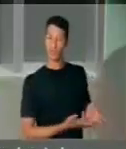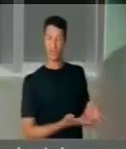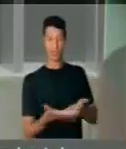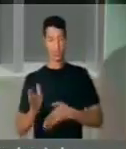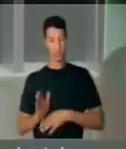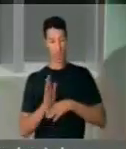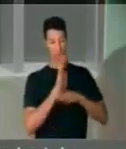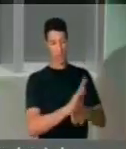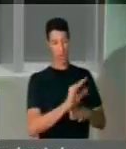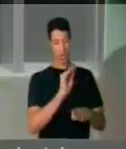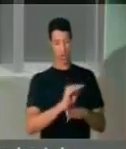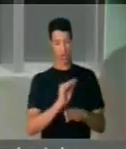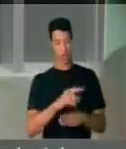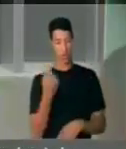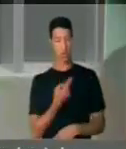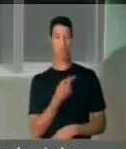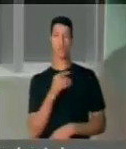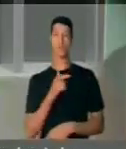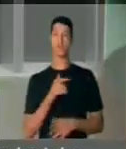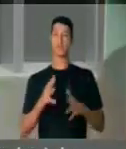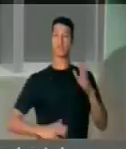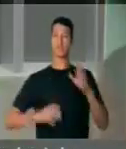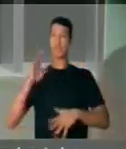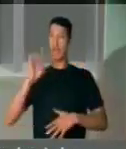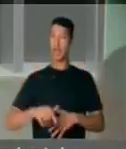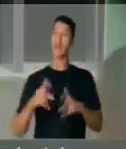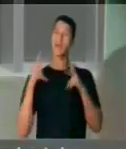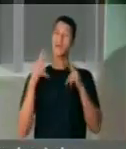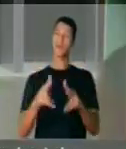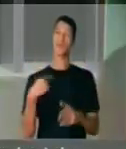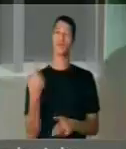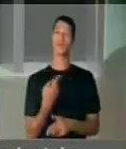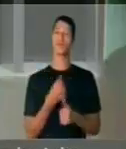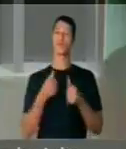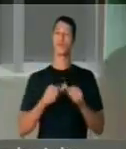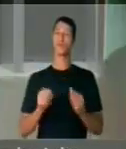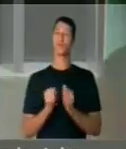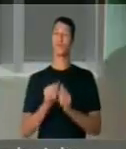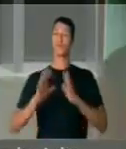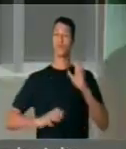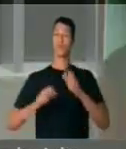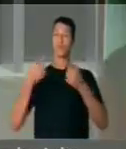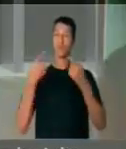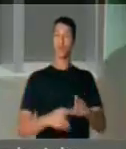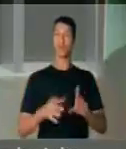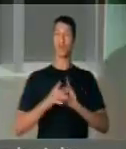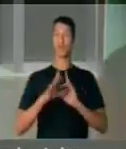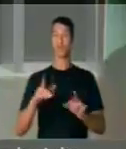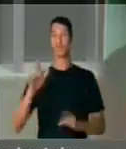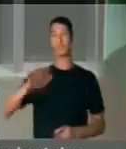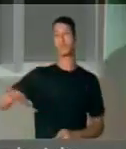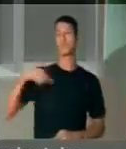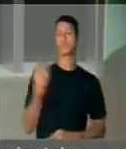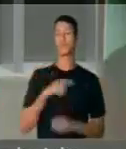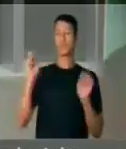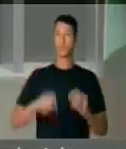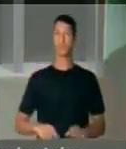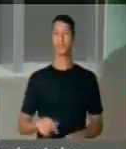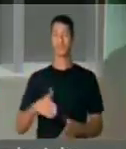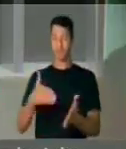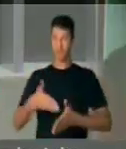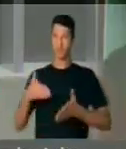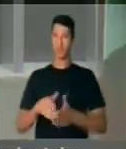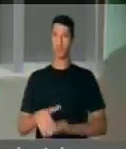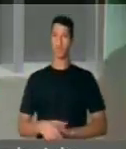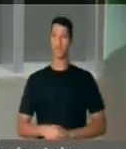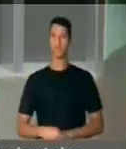recolhê-los e tratar os nossos feridos. Em guerra é assim, e nós estamos com a guerra contra a democracia aí fora, e nós precisamos de